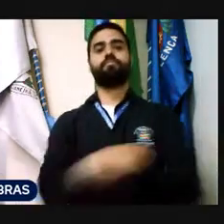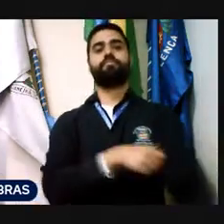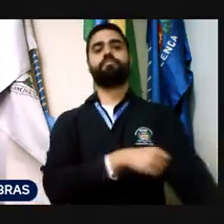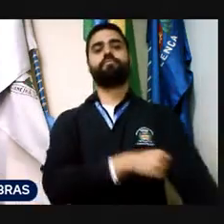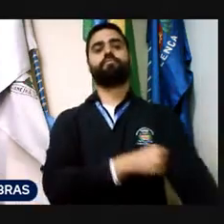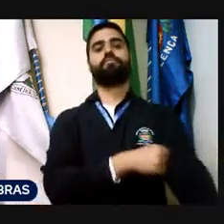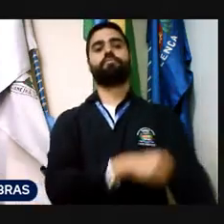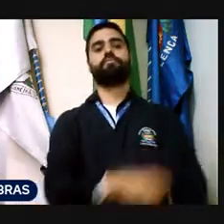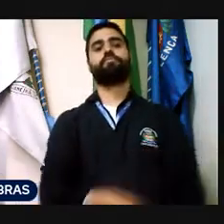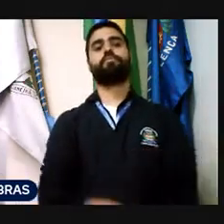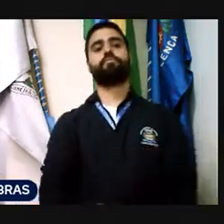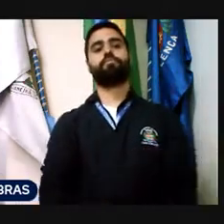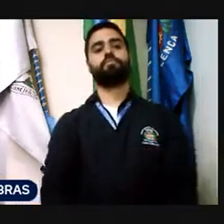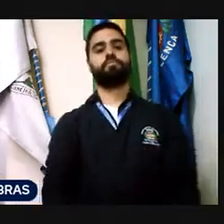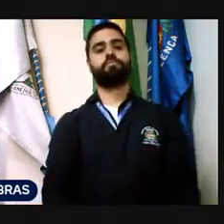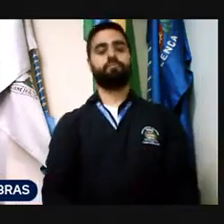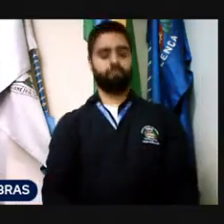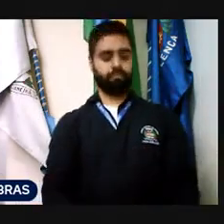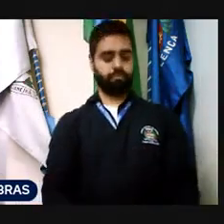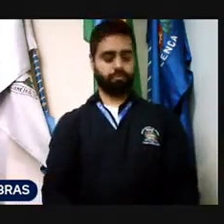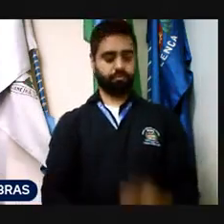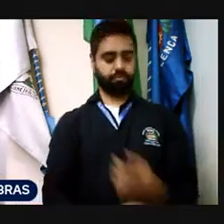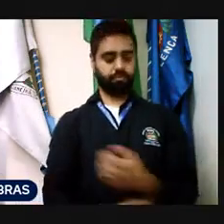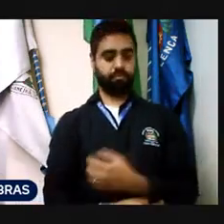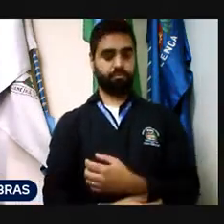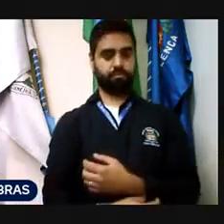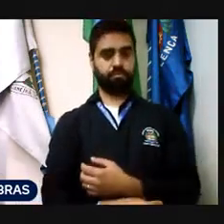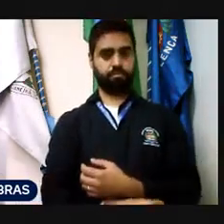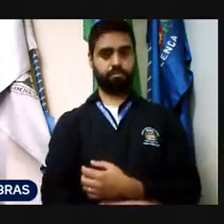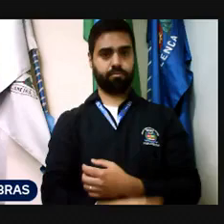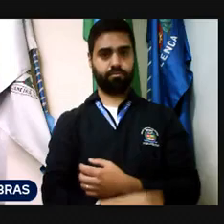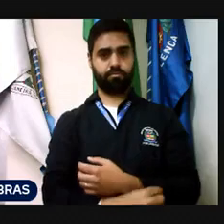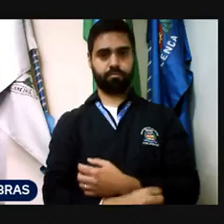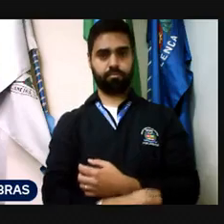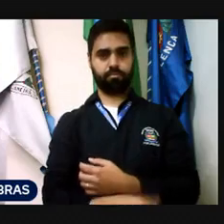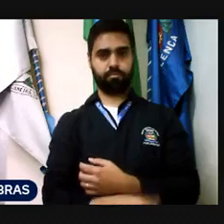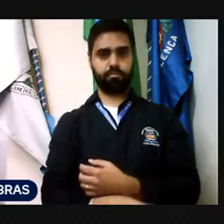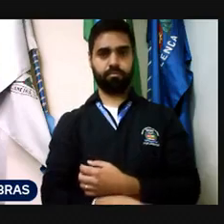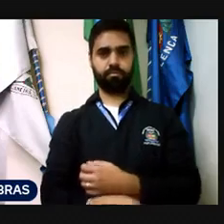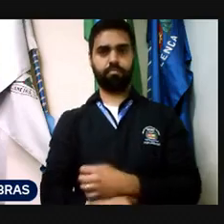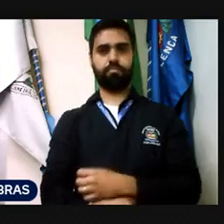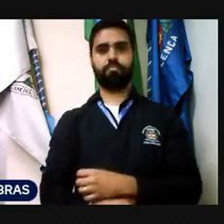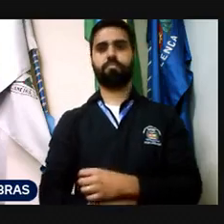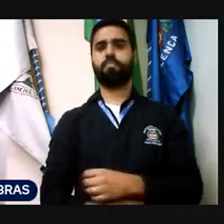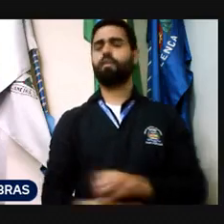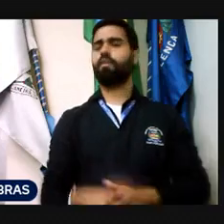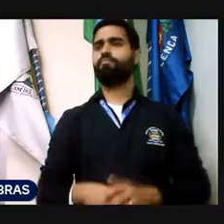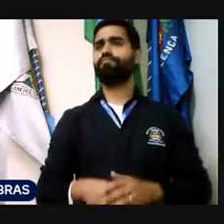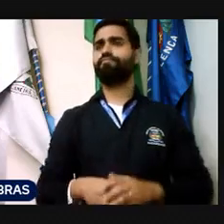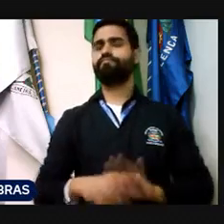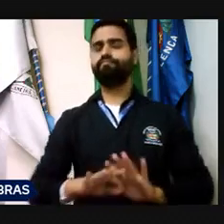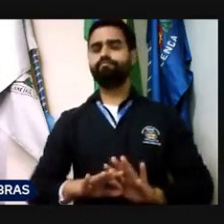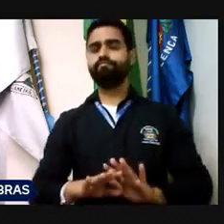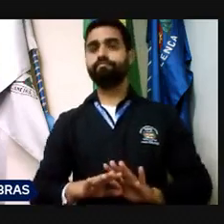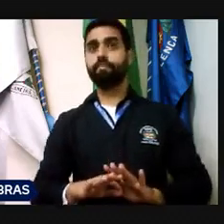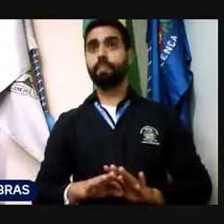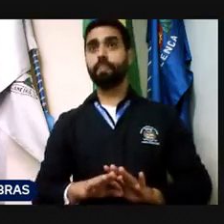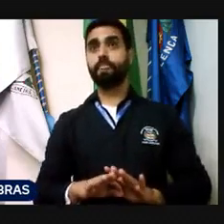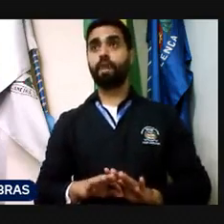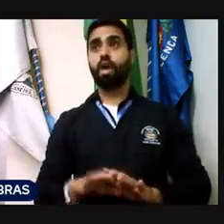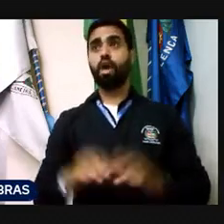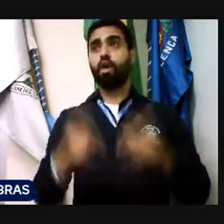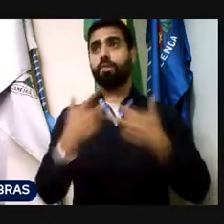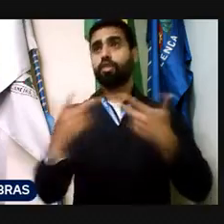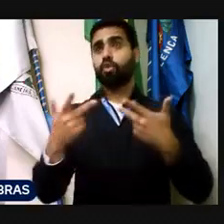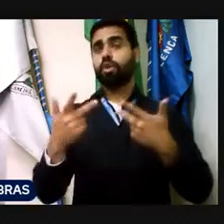cima da fala, Saulo. Eu lembro que quando a gente teve que votar a questão da alíquota, uma das coisas que eu mais ouvi foi o seguinte: se não votar a alíquota, Valença não